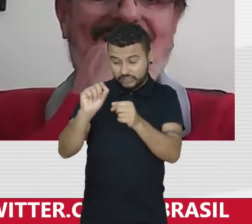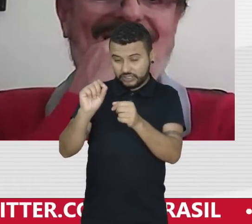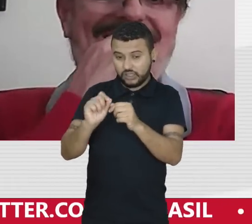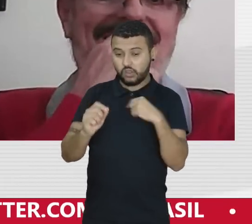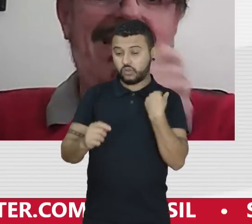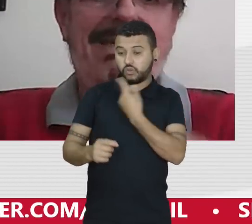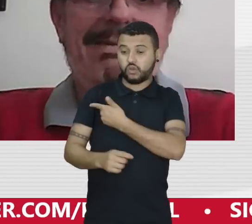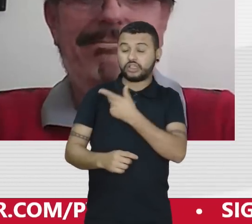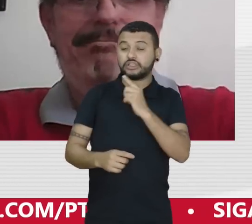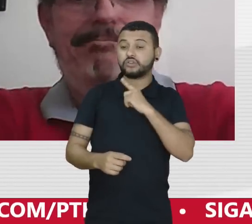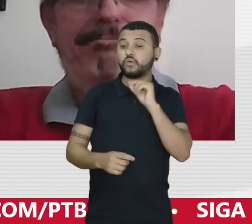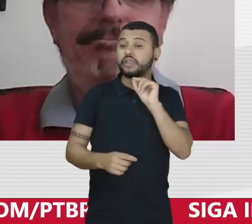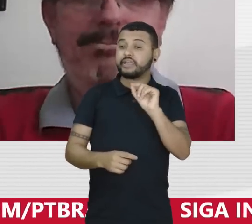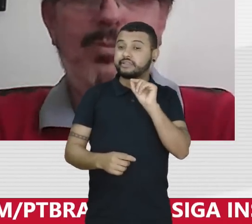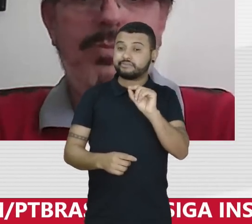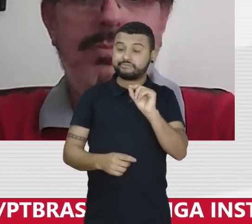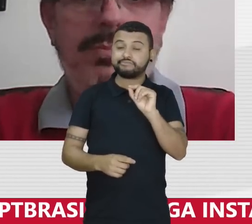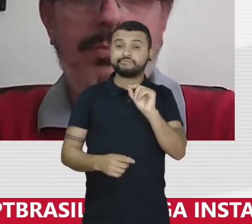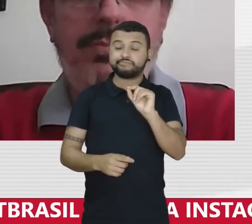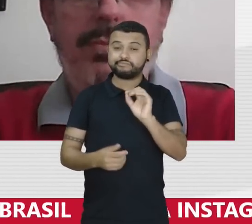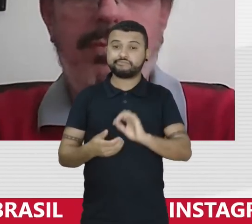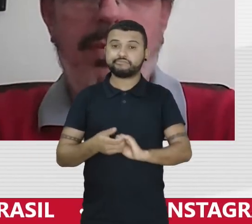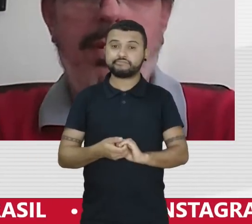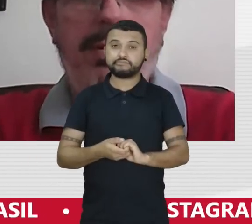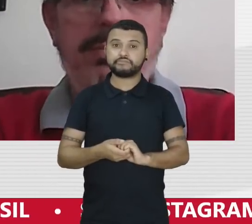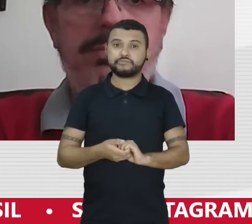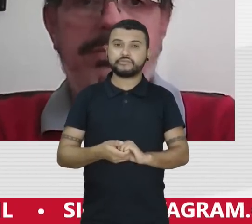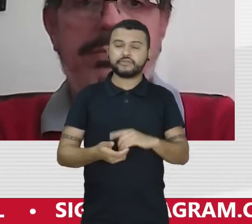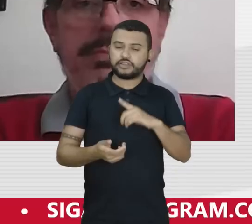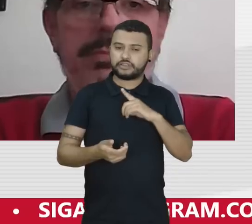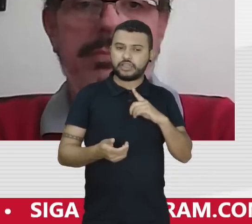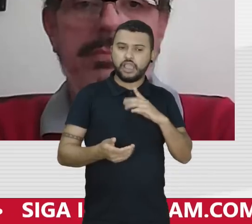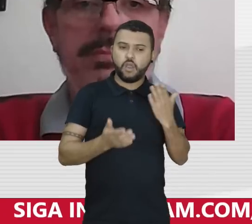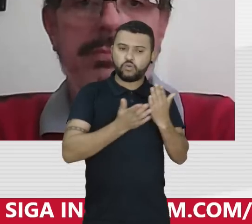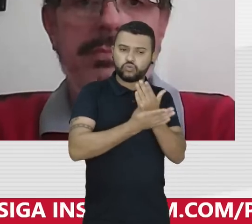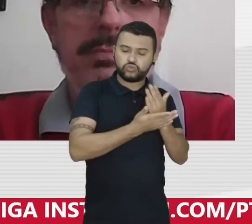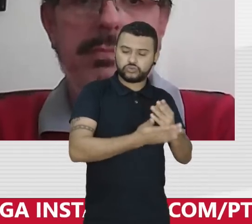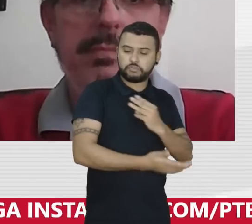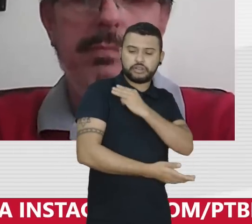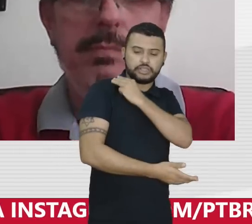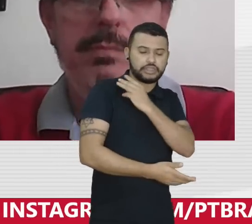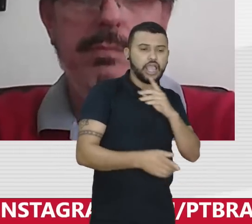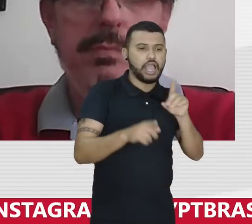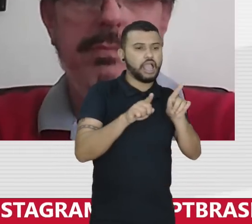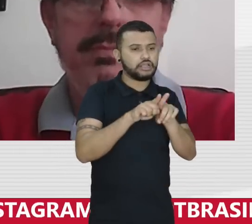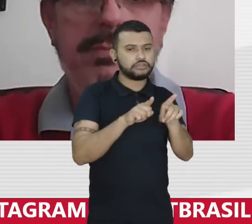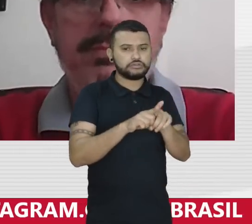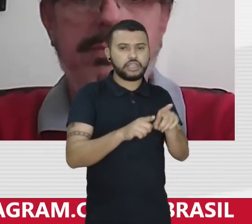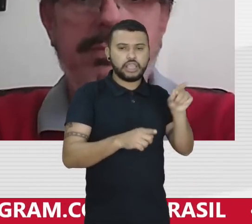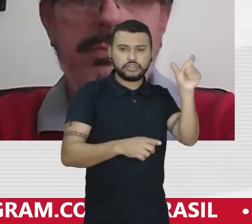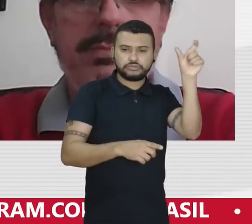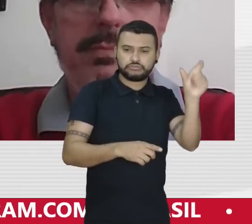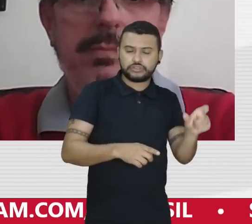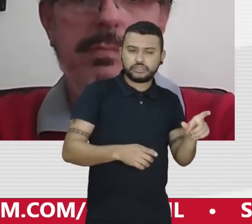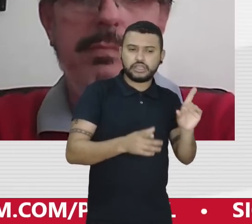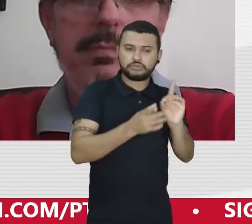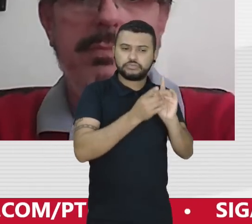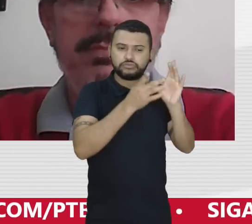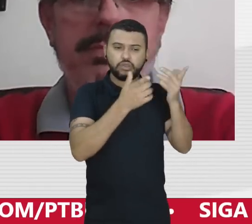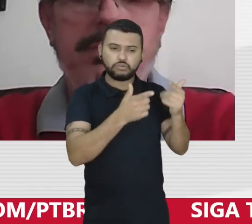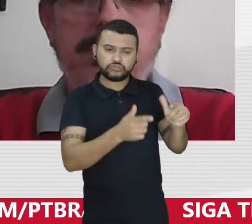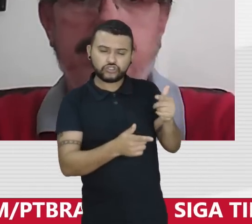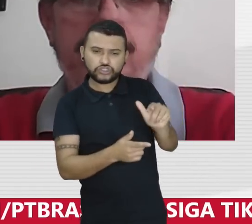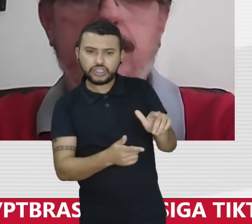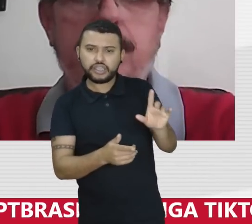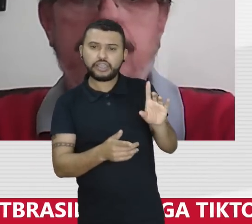tínhamos mesmo assim, oficiais que poderiam ser pessoas assim sem um espírito democrático, que